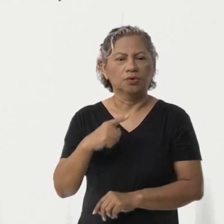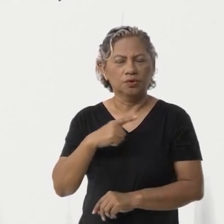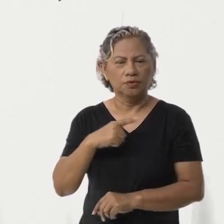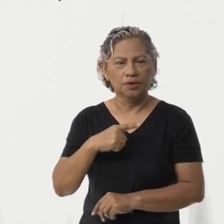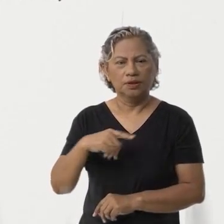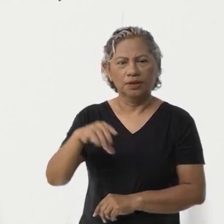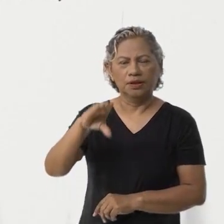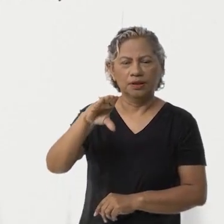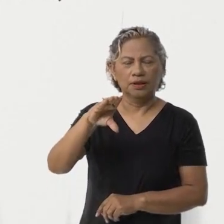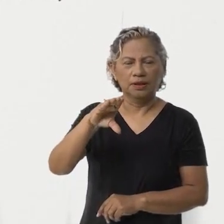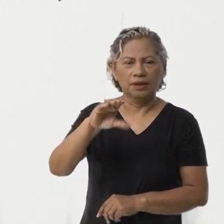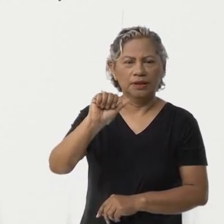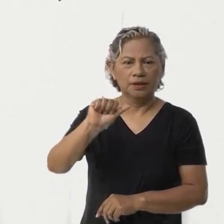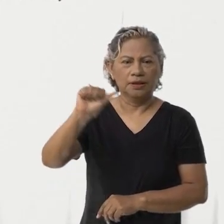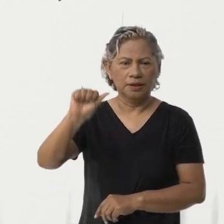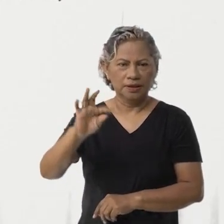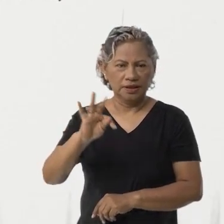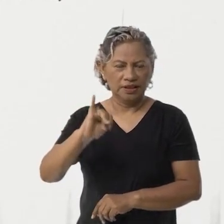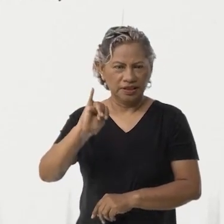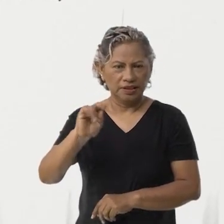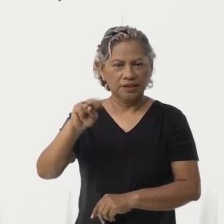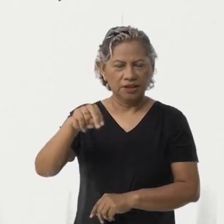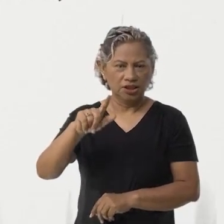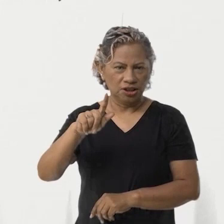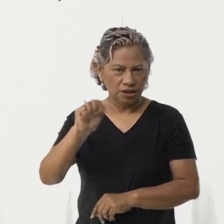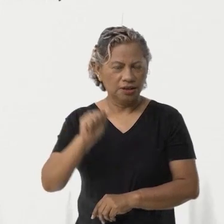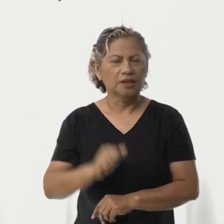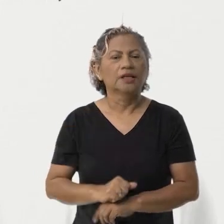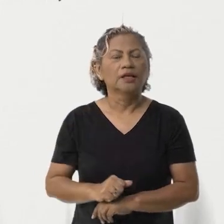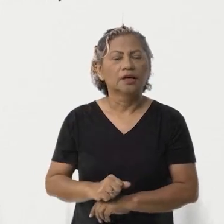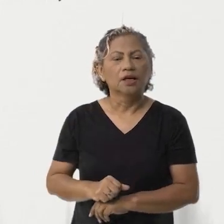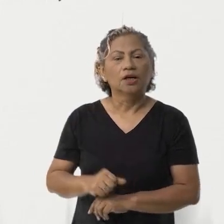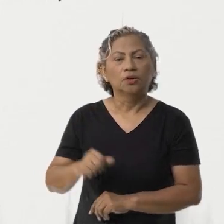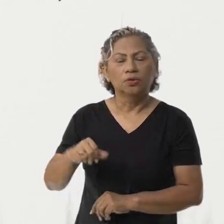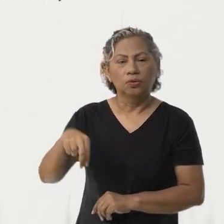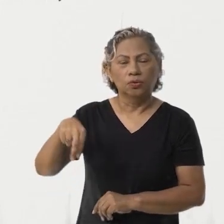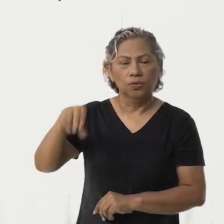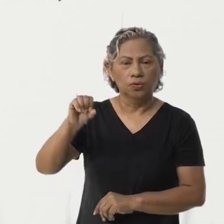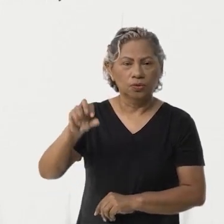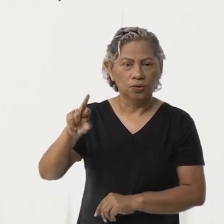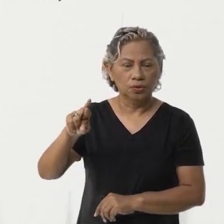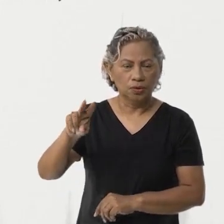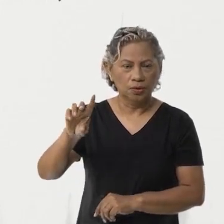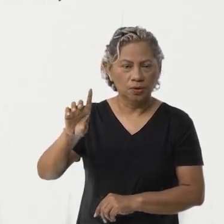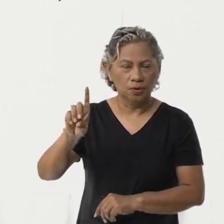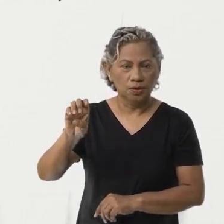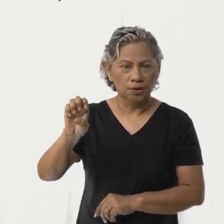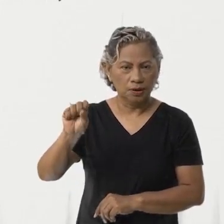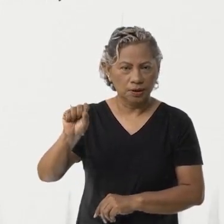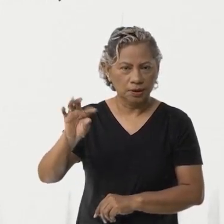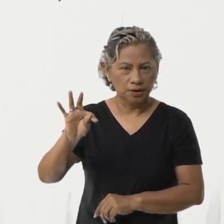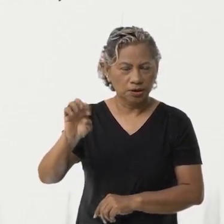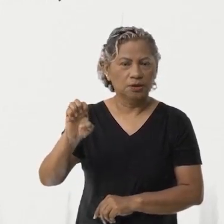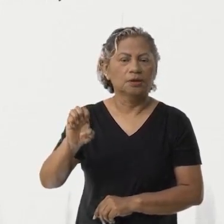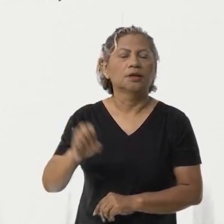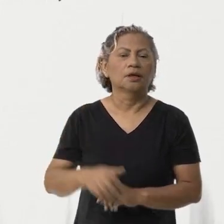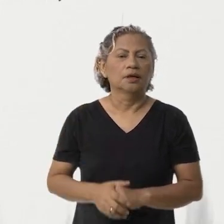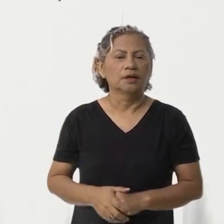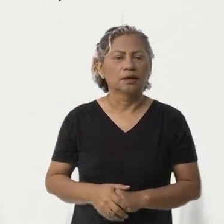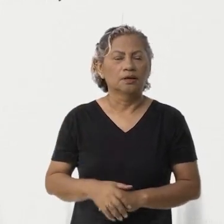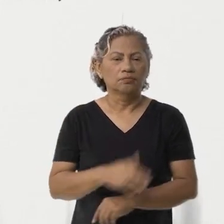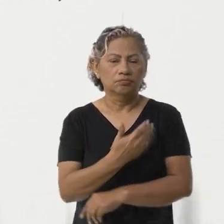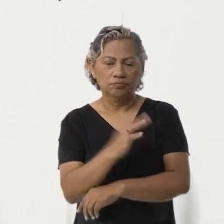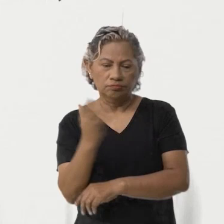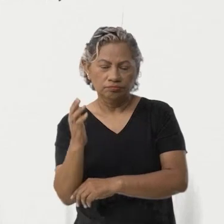observando. As outras vegetações é a caatinga no nosso nordeste, onde a gente vai ter a presença principalmente